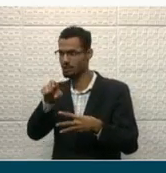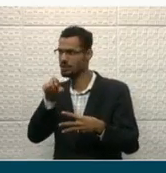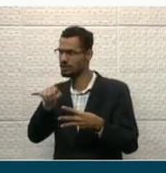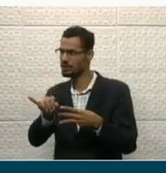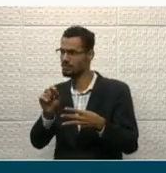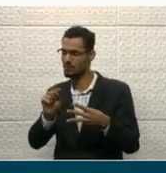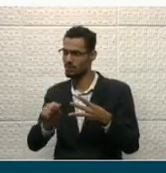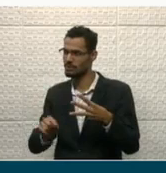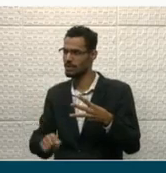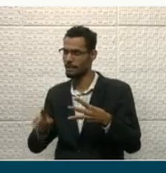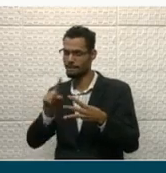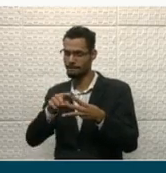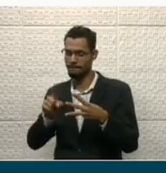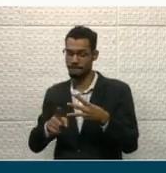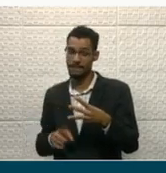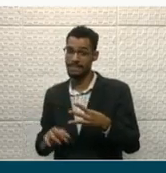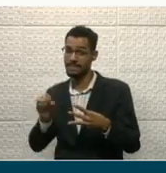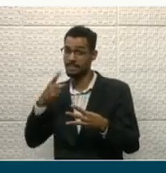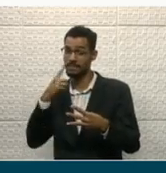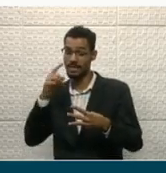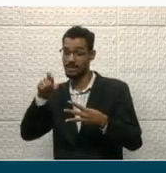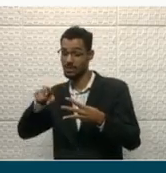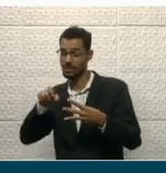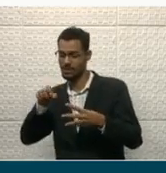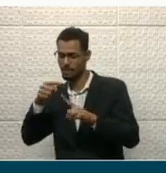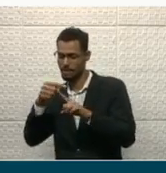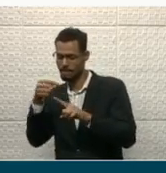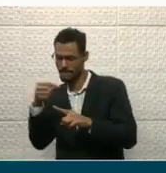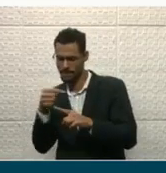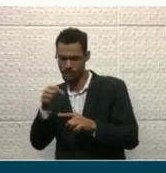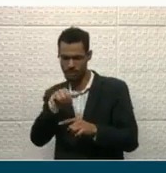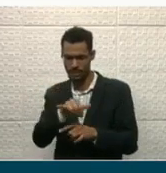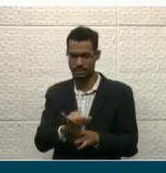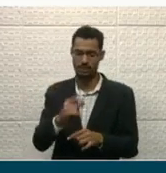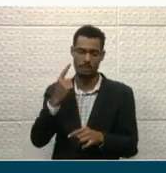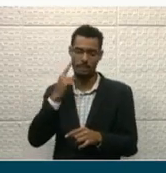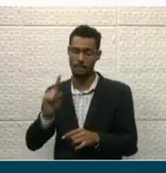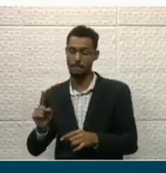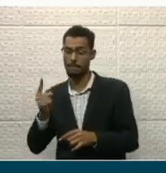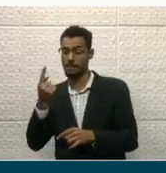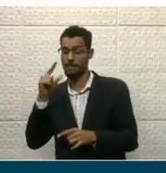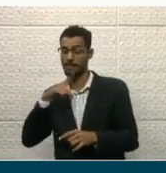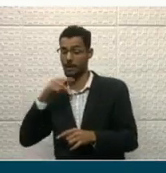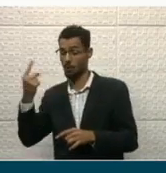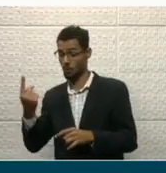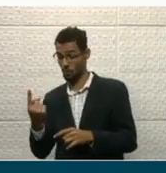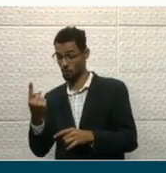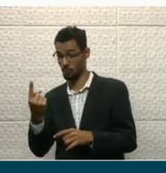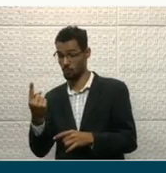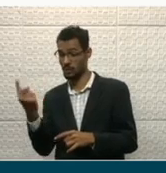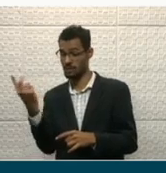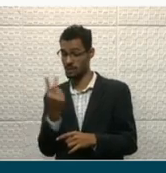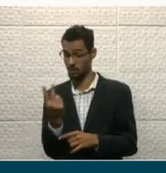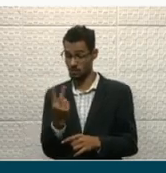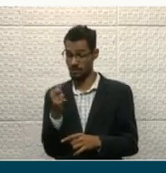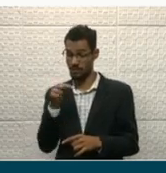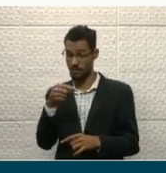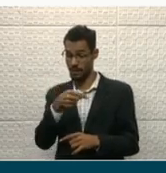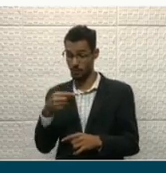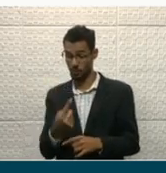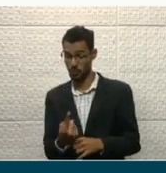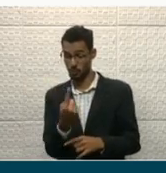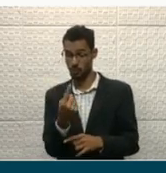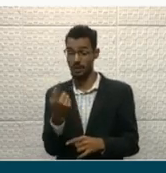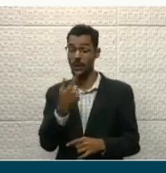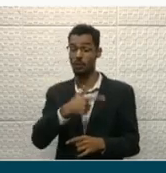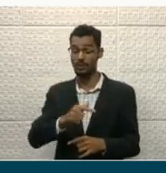e z. Se a imagem é x menos y, na primeira coluna o coeficiente é 1, na segunda é menos 1 e